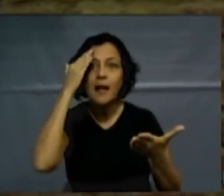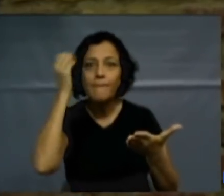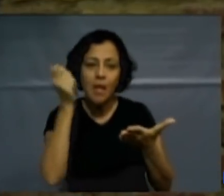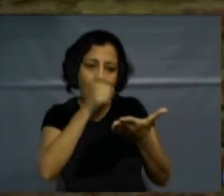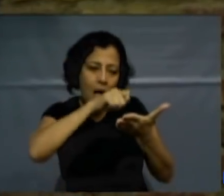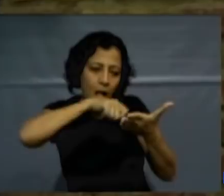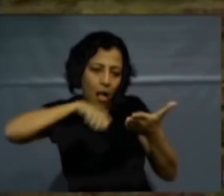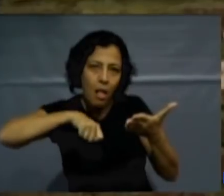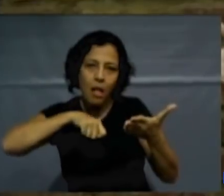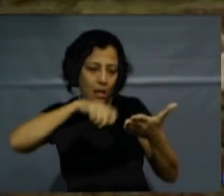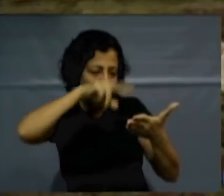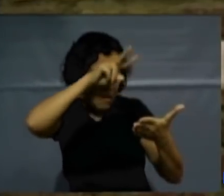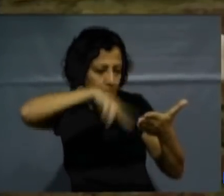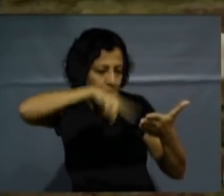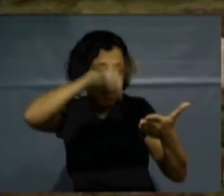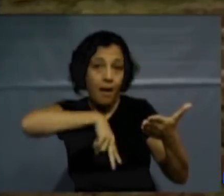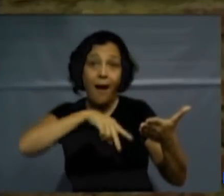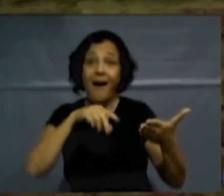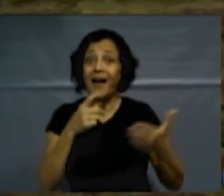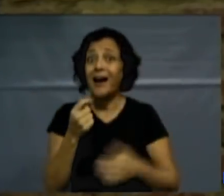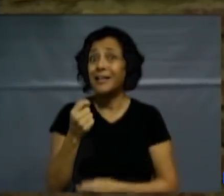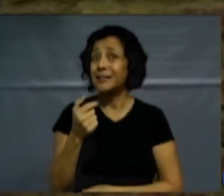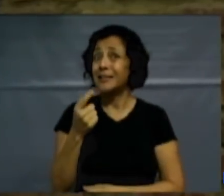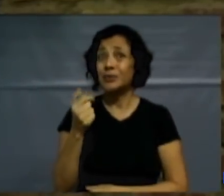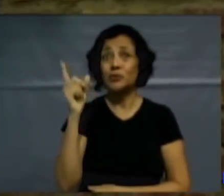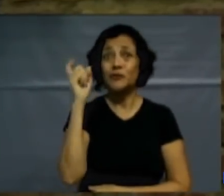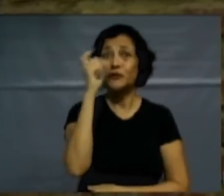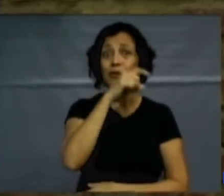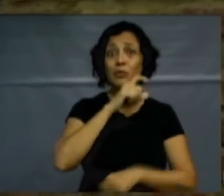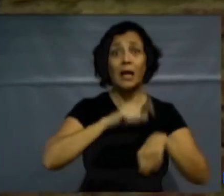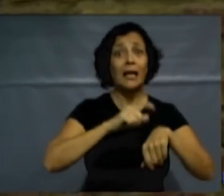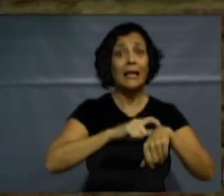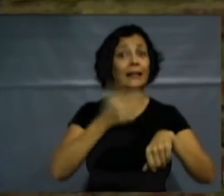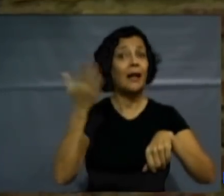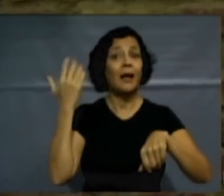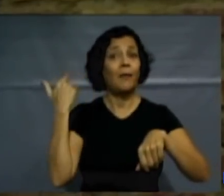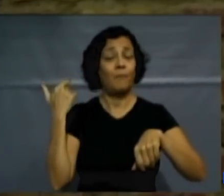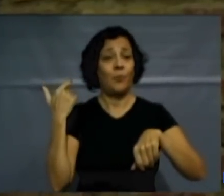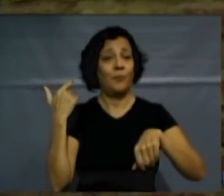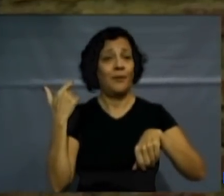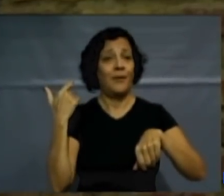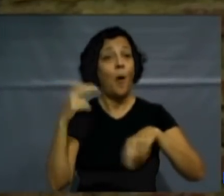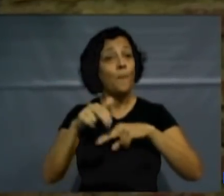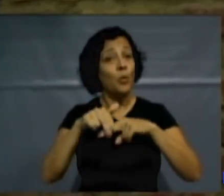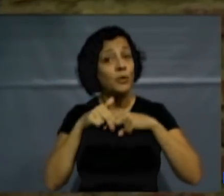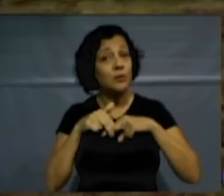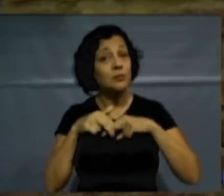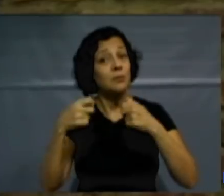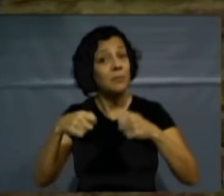muito raro naquela época. Então, realmente, tinha que ser Paulo para levar